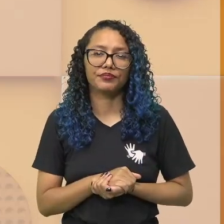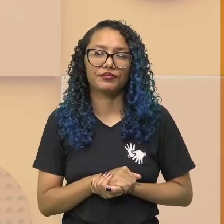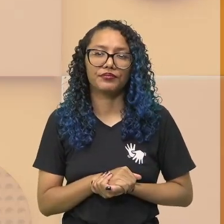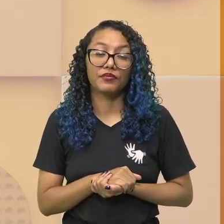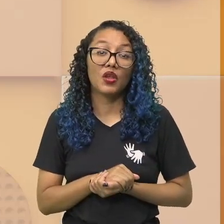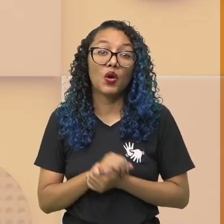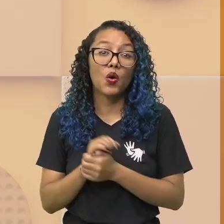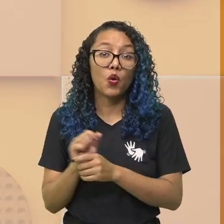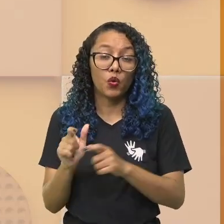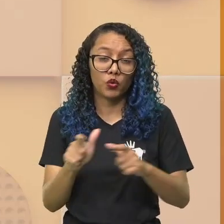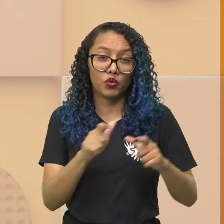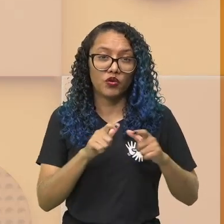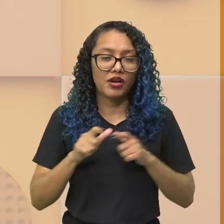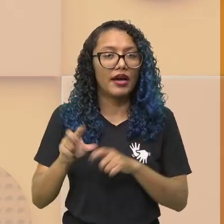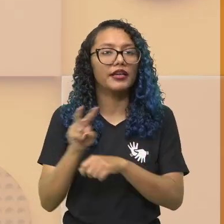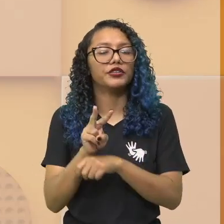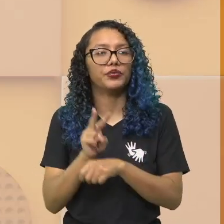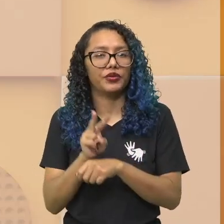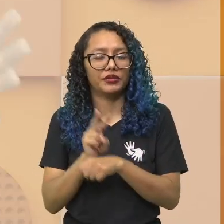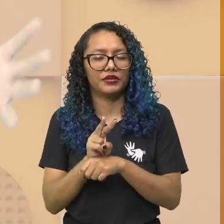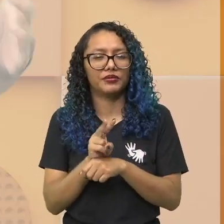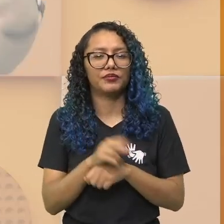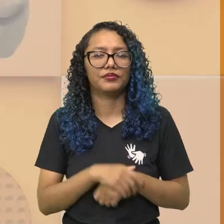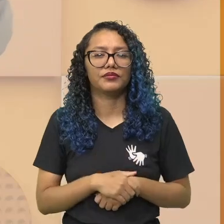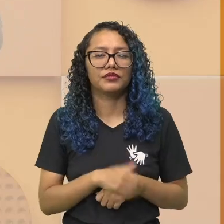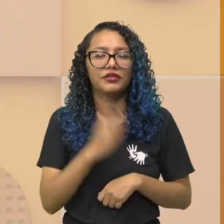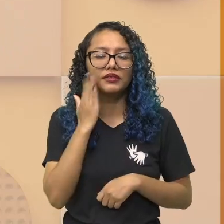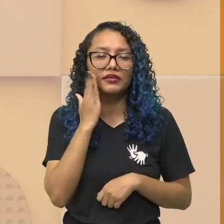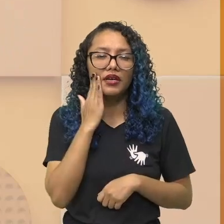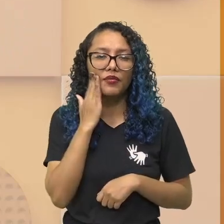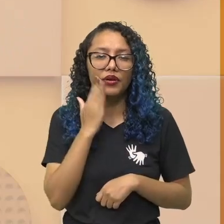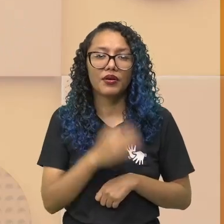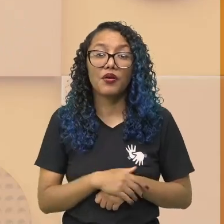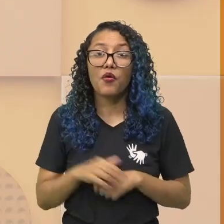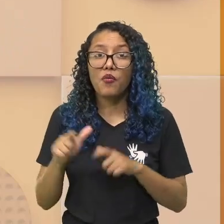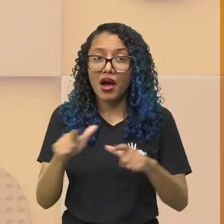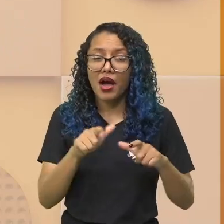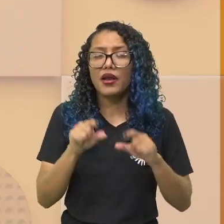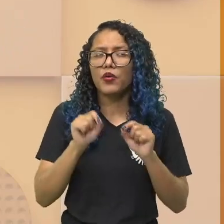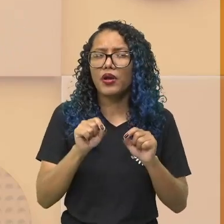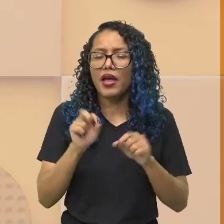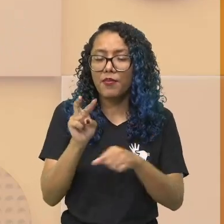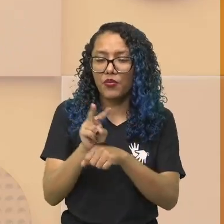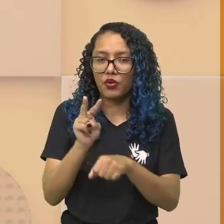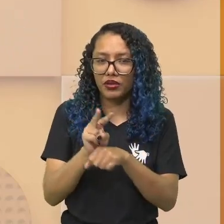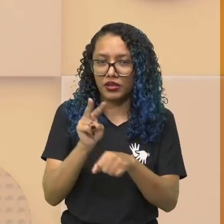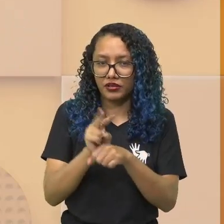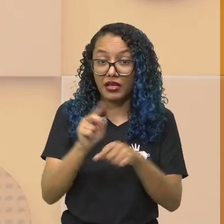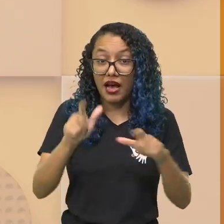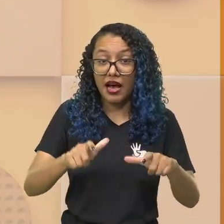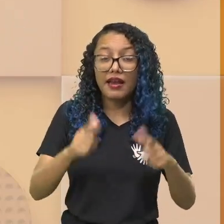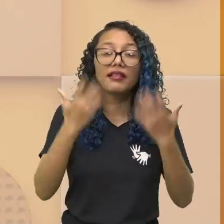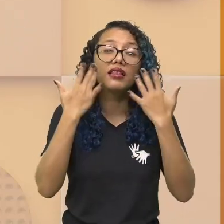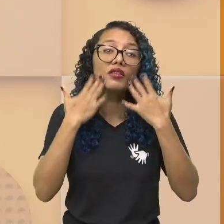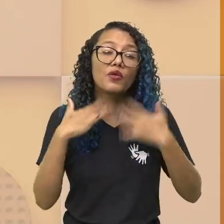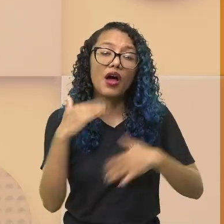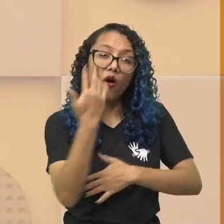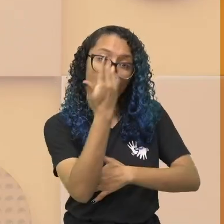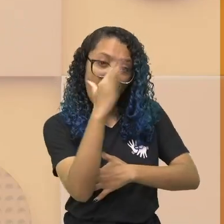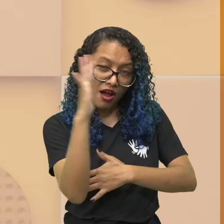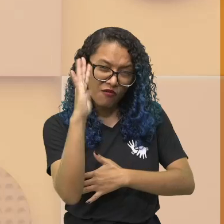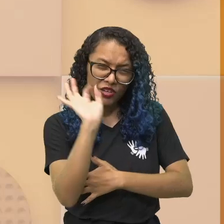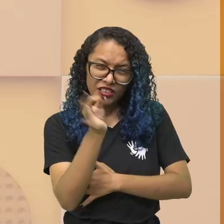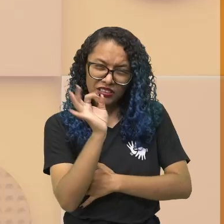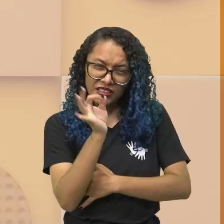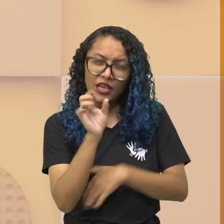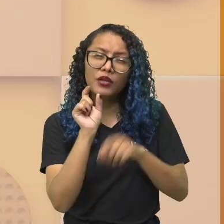né, de conservação. Unidade de conservação, a gente sabe, né, é aquela área que é protegida de alguma forma, aquela área natural, onde tem a natureza